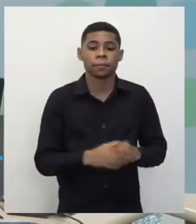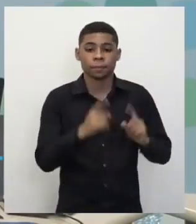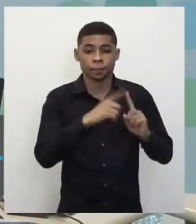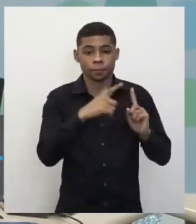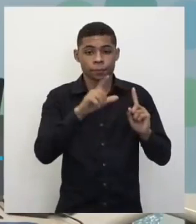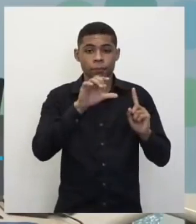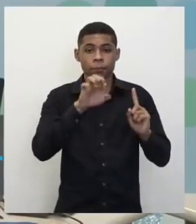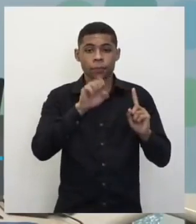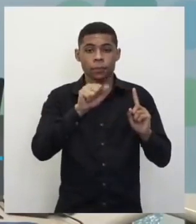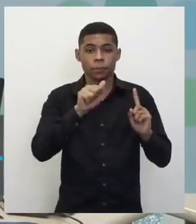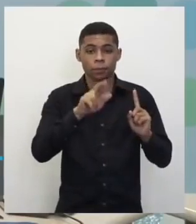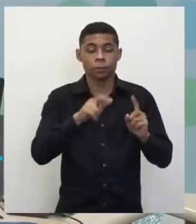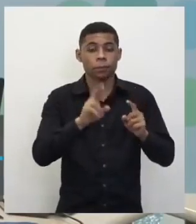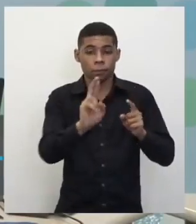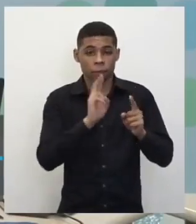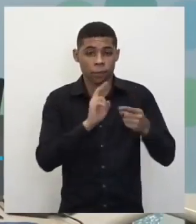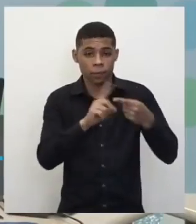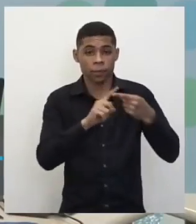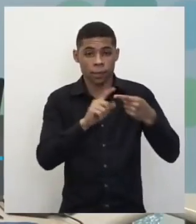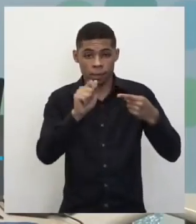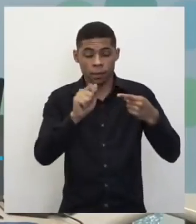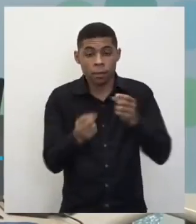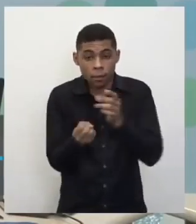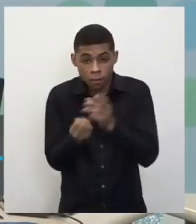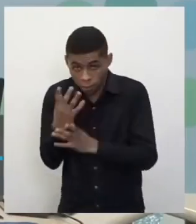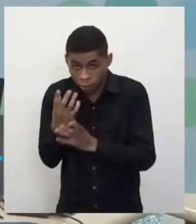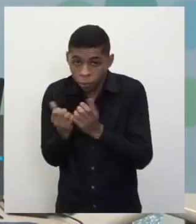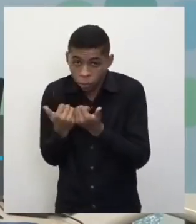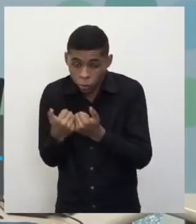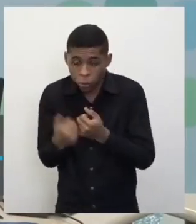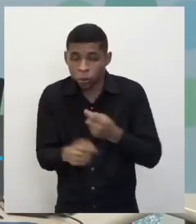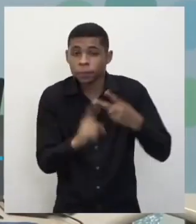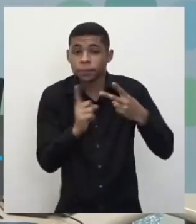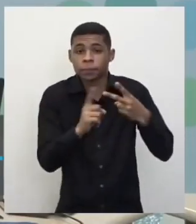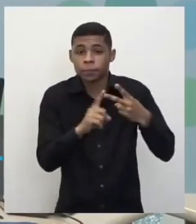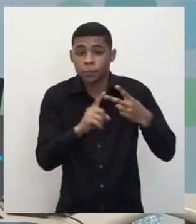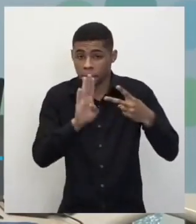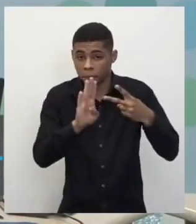César, letra A, criação do jogo. B, a história.